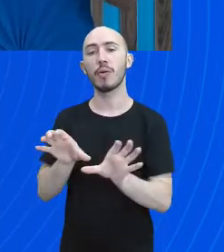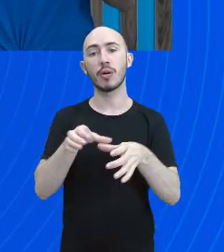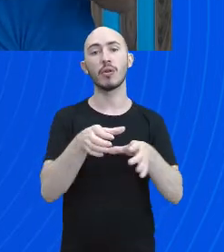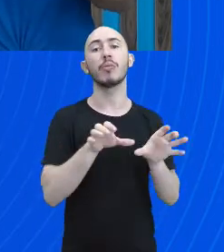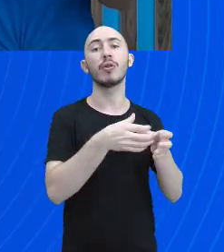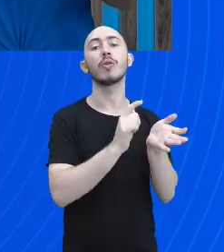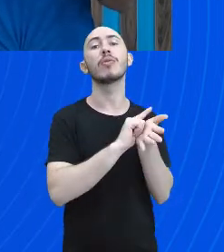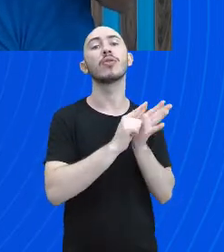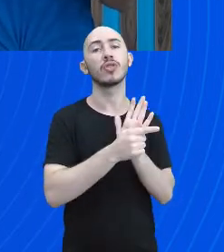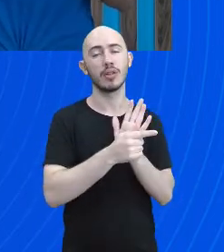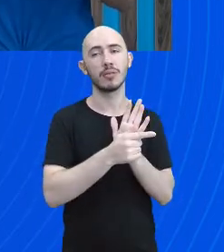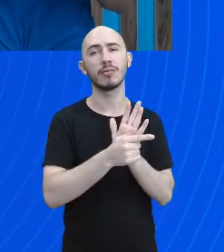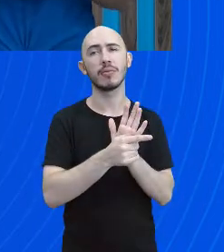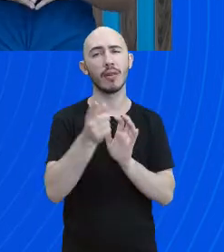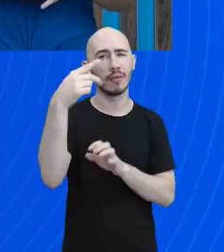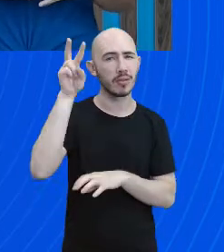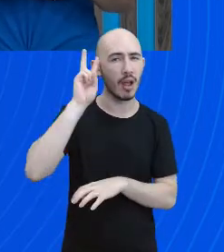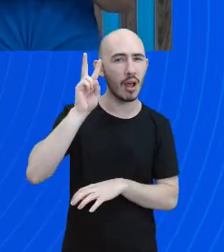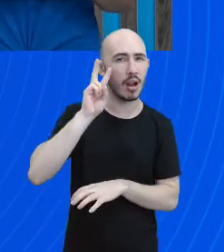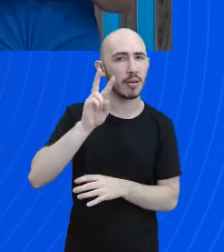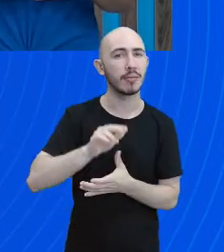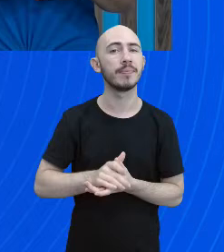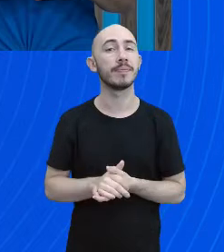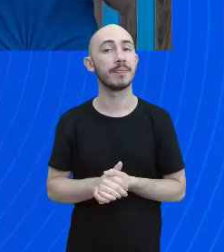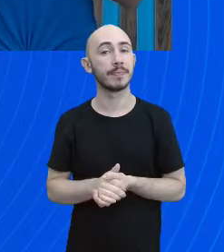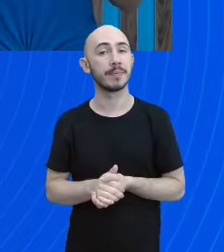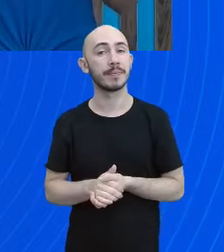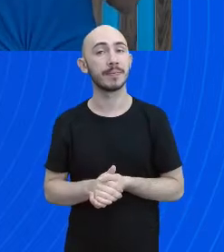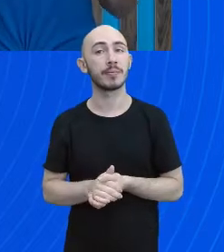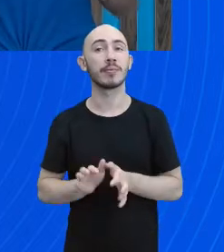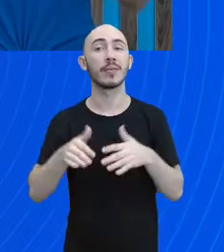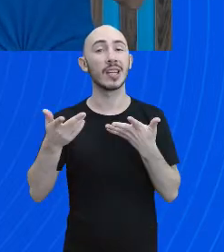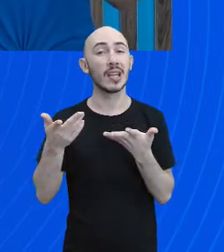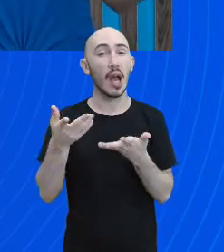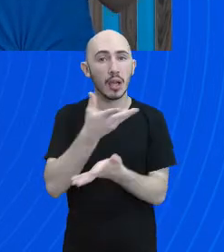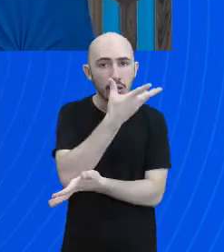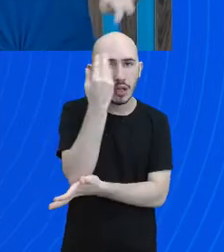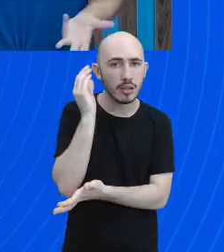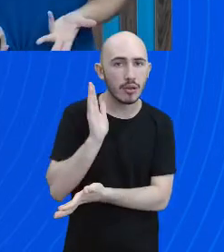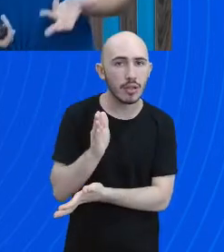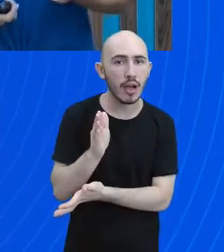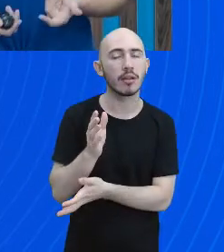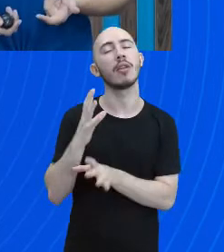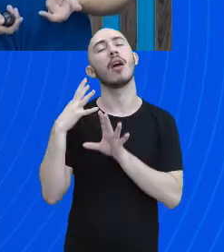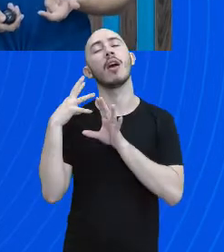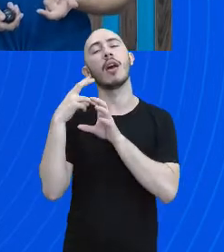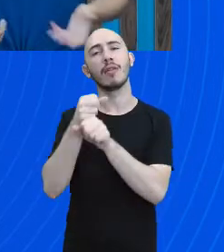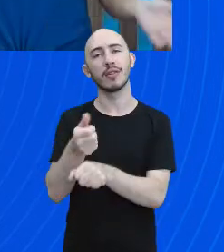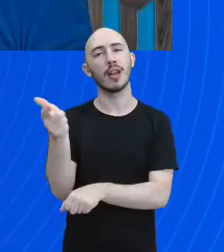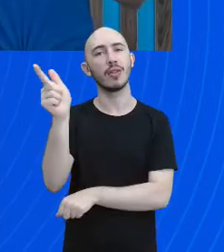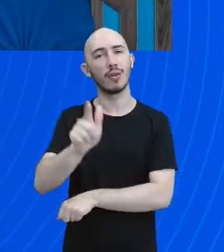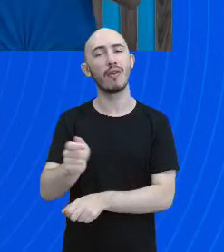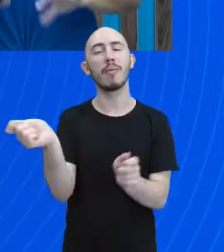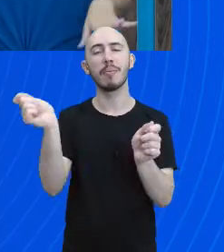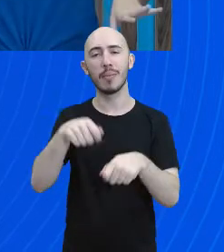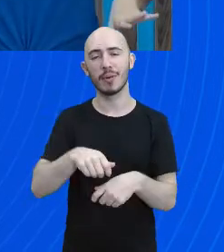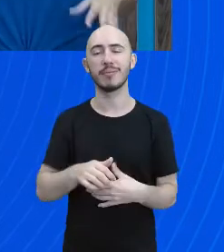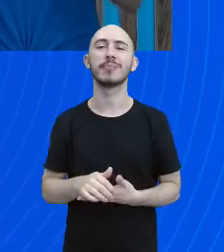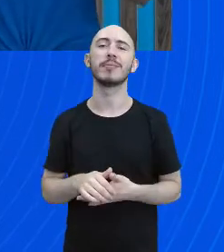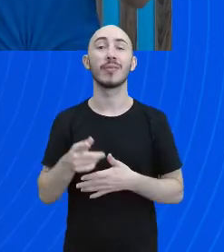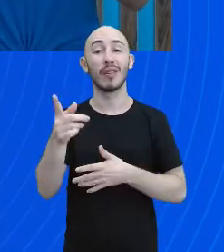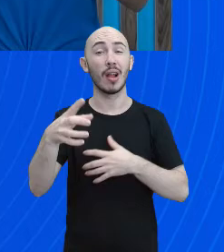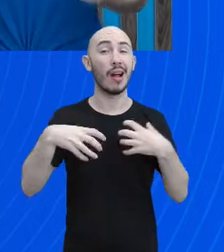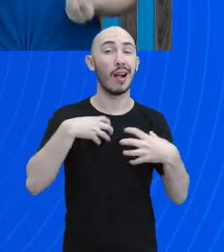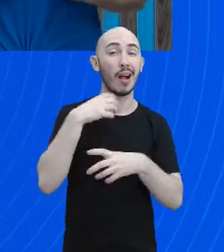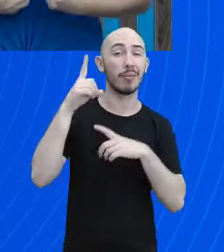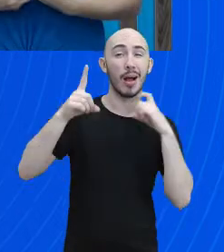gêneros textuais. Vocês lembram disso? Caso não, a gente pode sempre revisar de novo. E aí não se estressem,